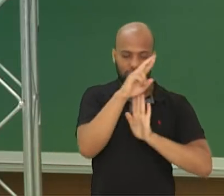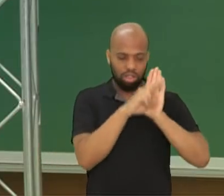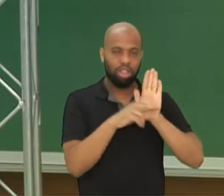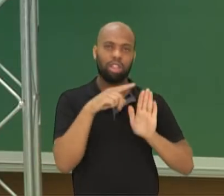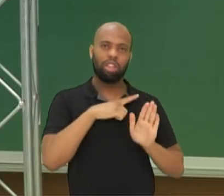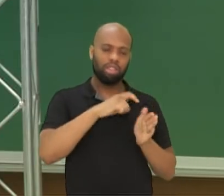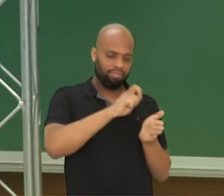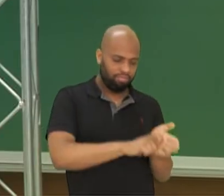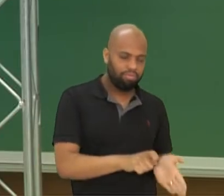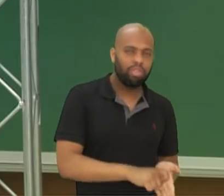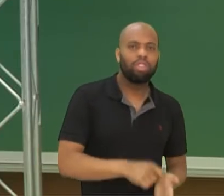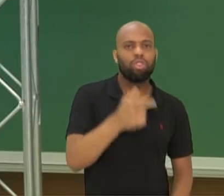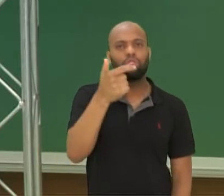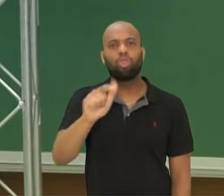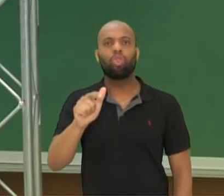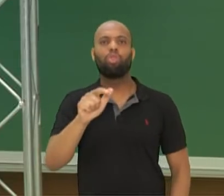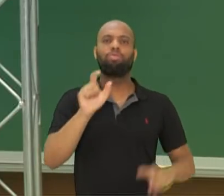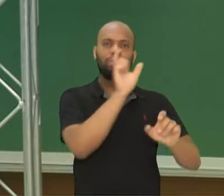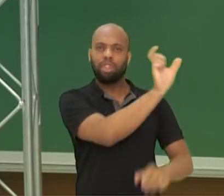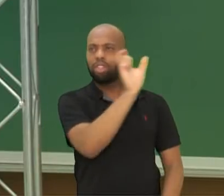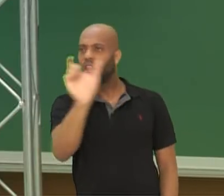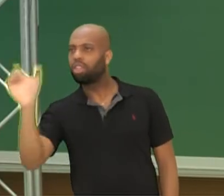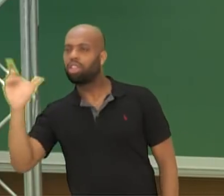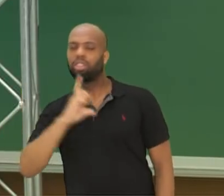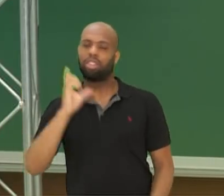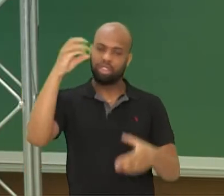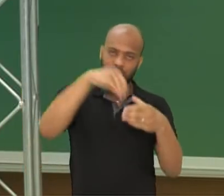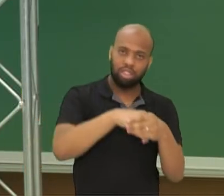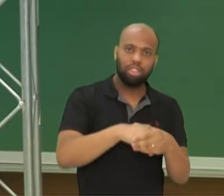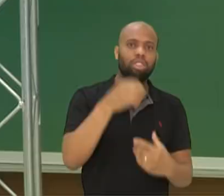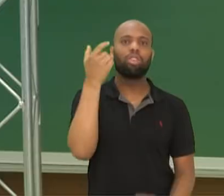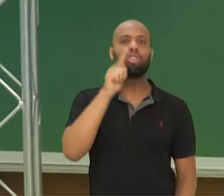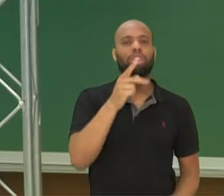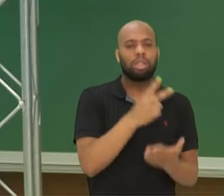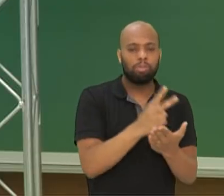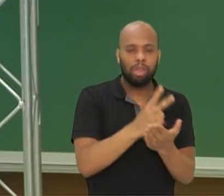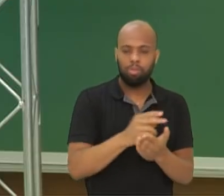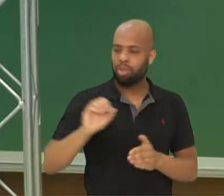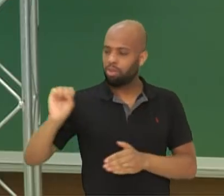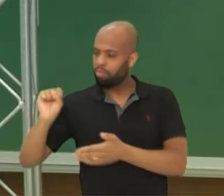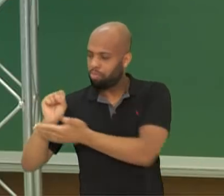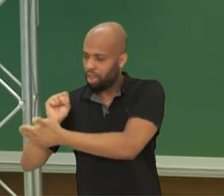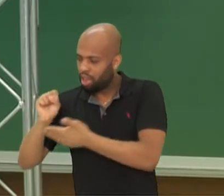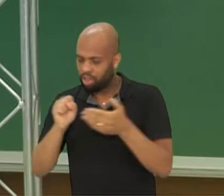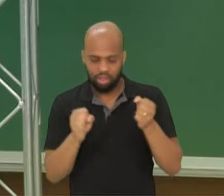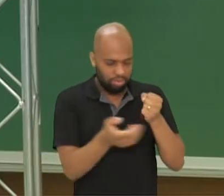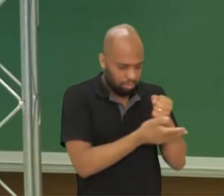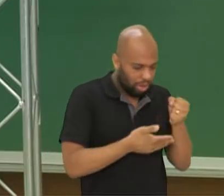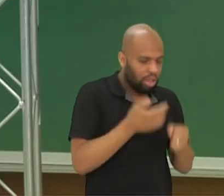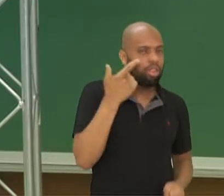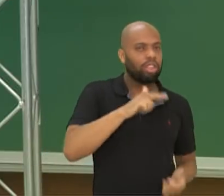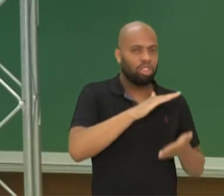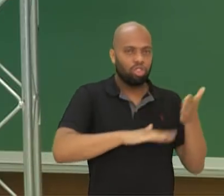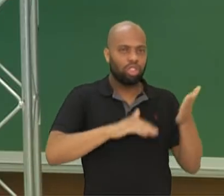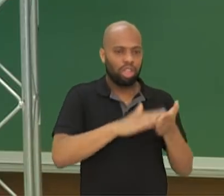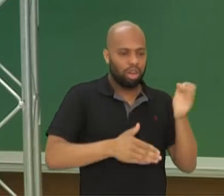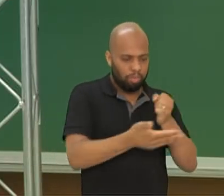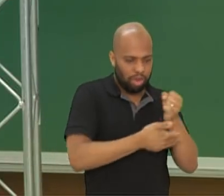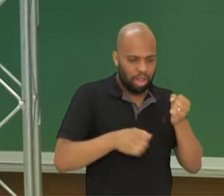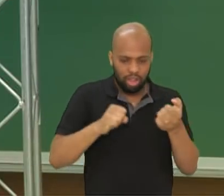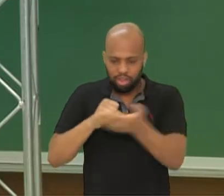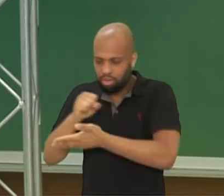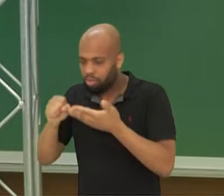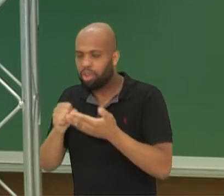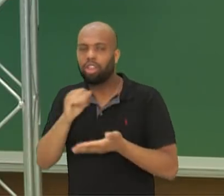propriedades, reescrevendo os termos para chegar nas mesmas bases, e aí sim poder eliminar a base e